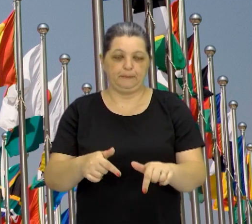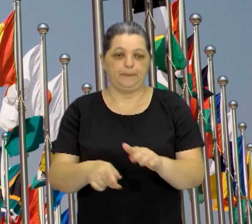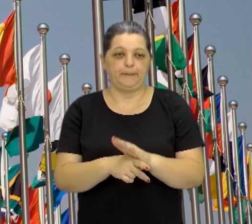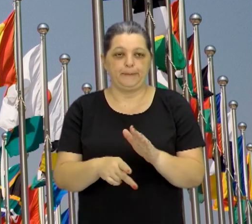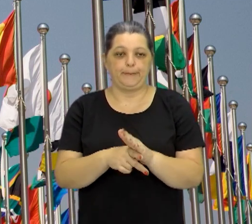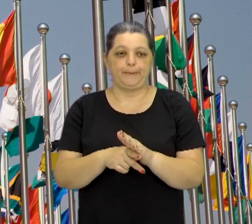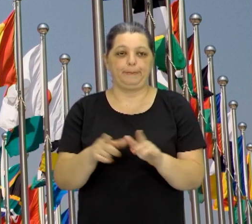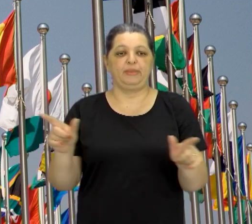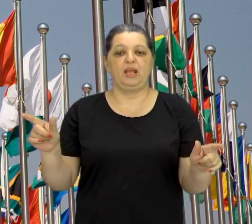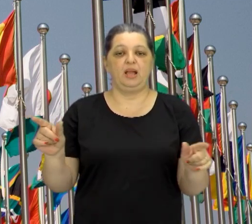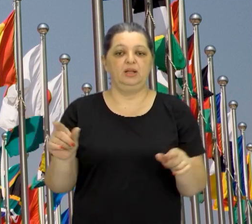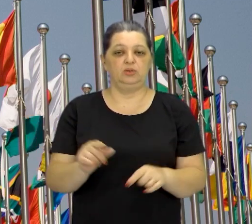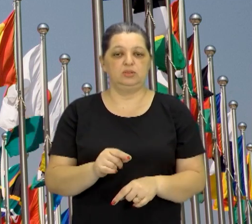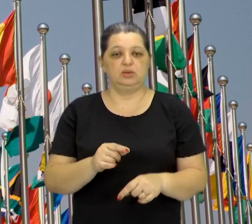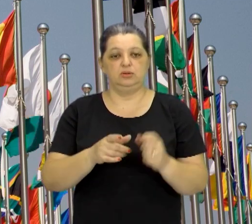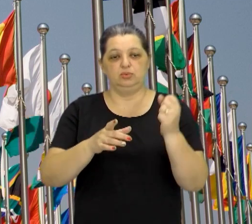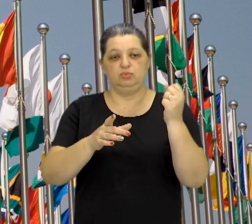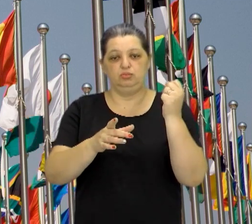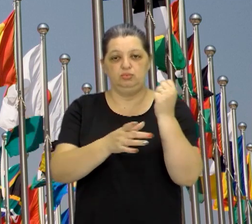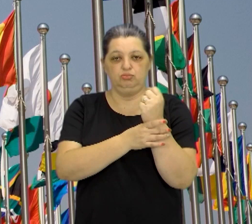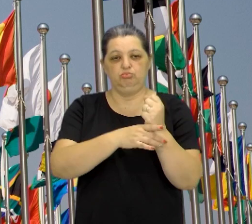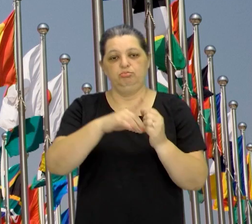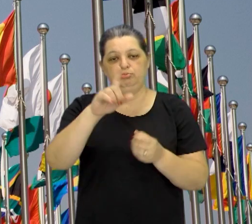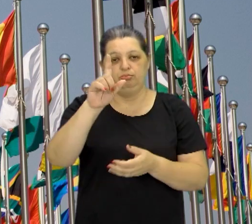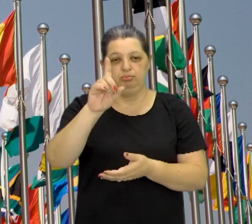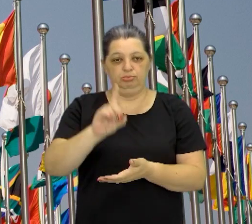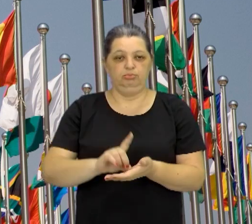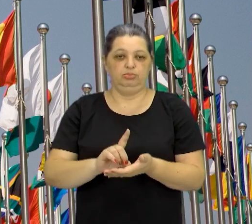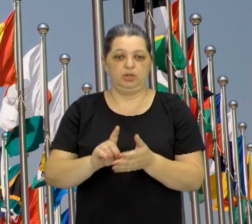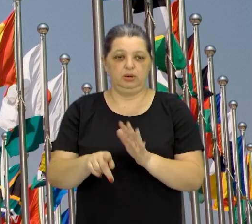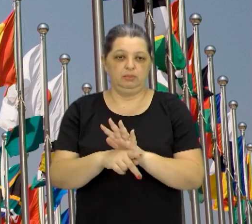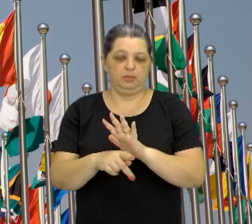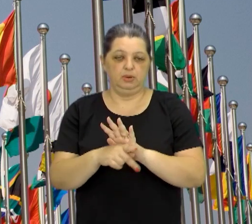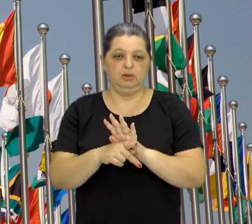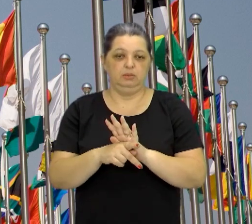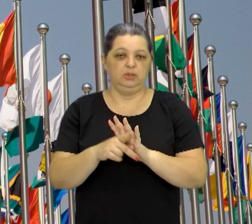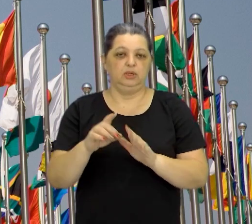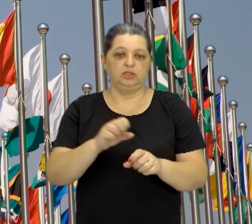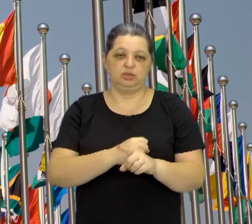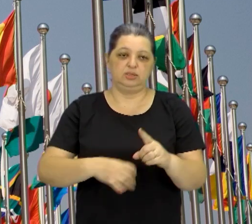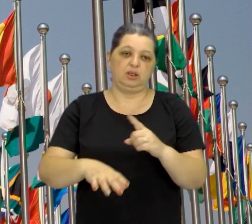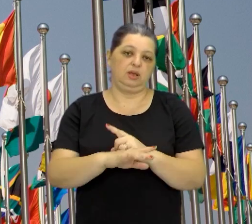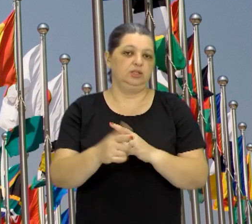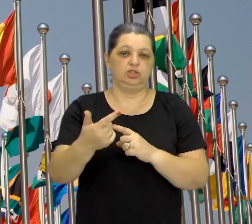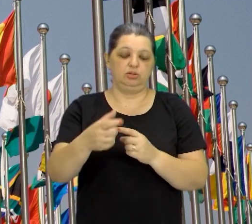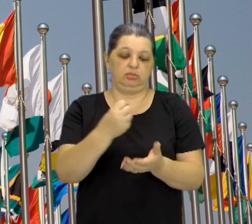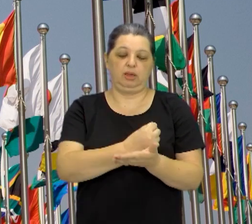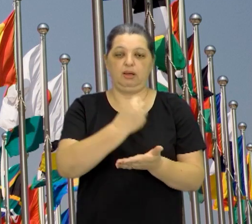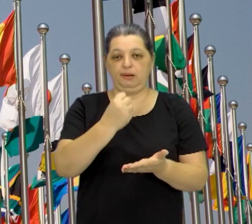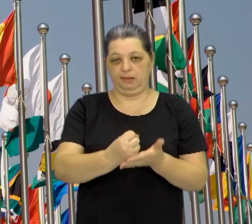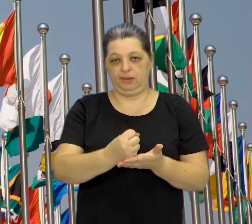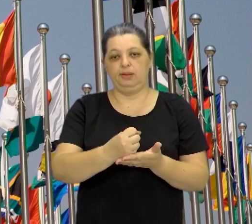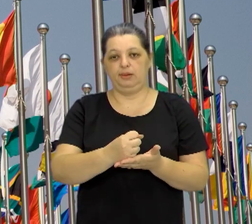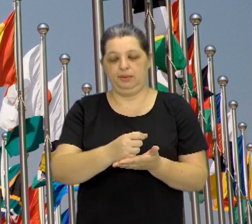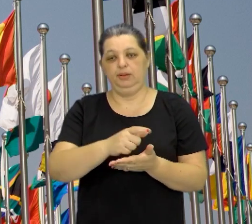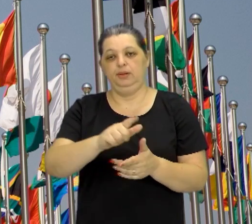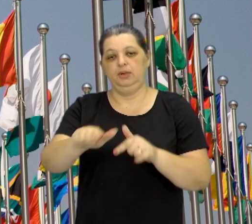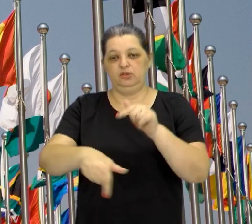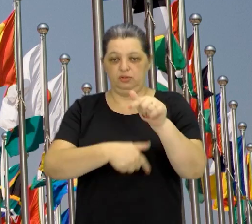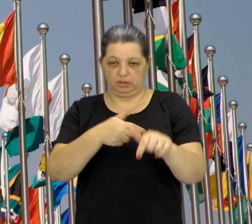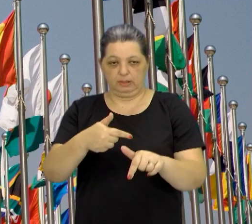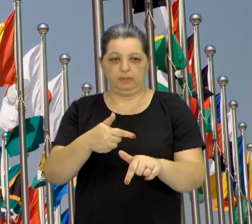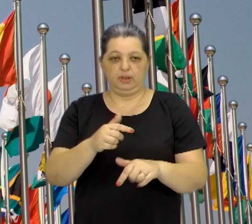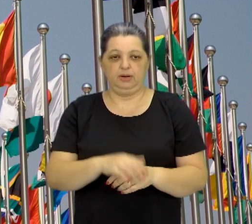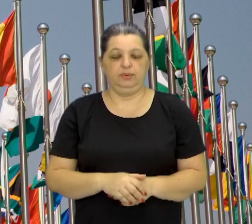direitos sociais pela terceirização e subcontratação do trabalhador sem carteira de trabalho assinada. Crescimento